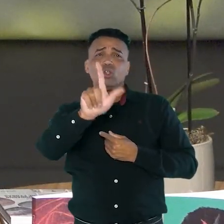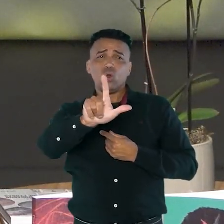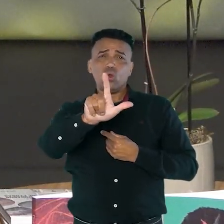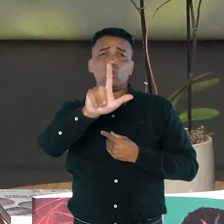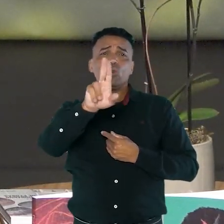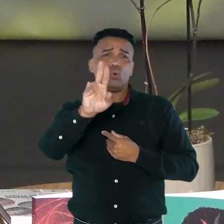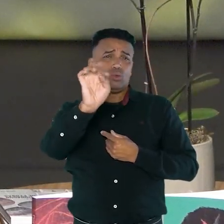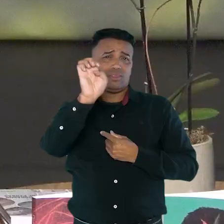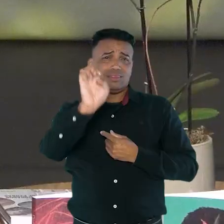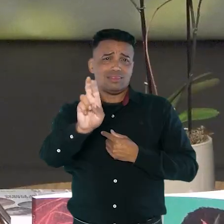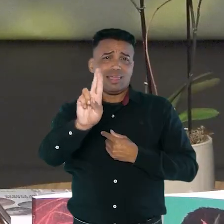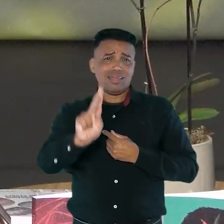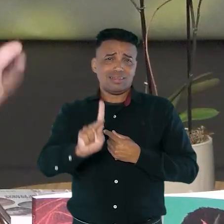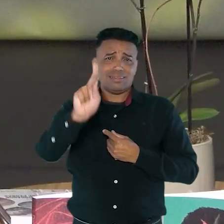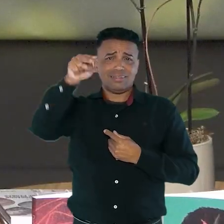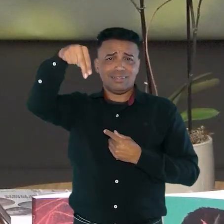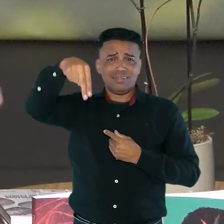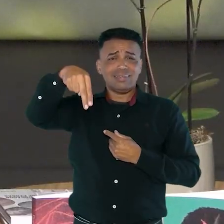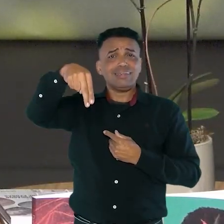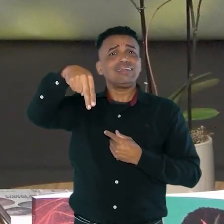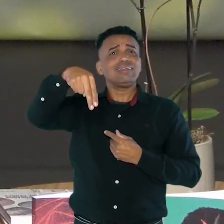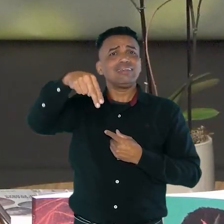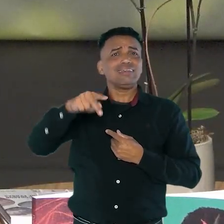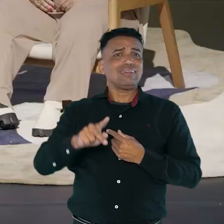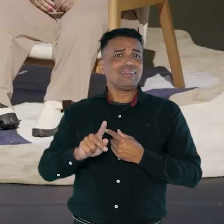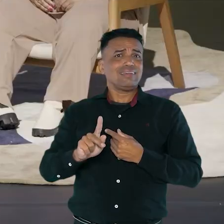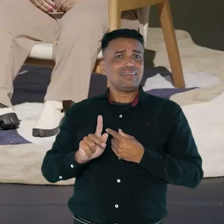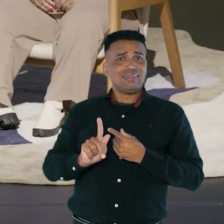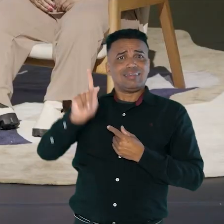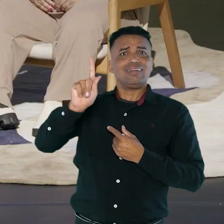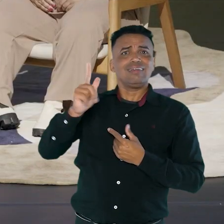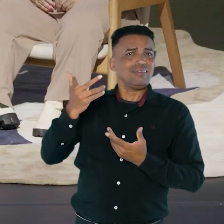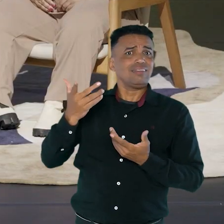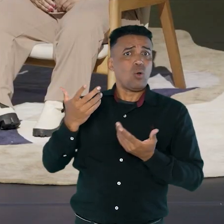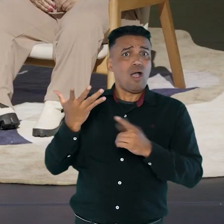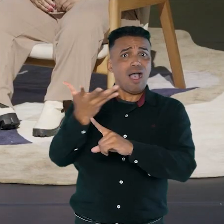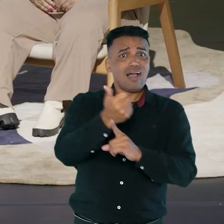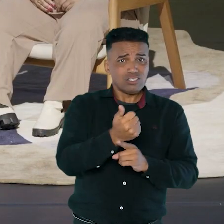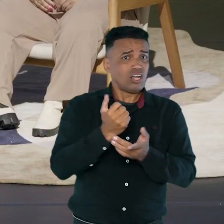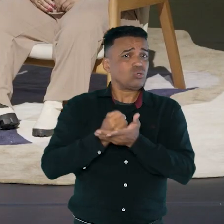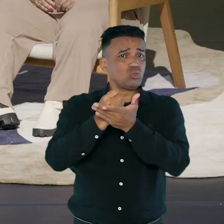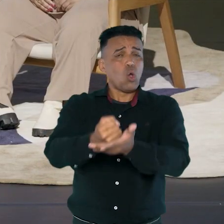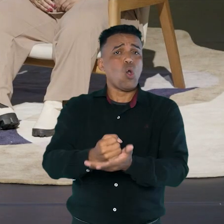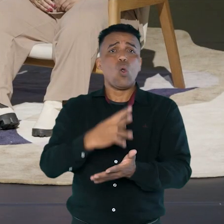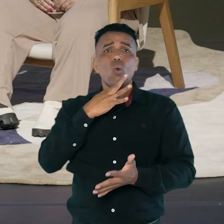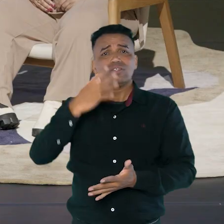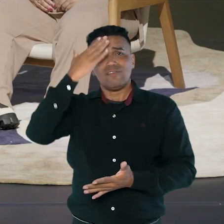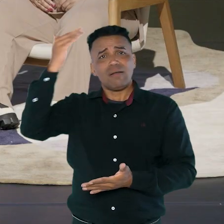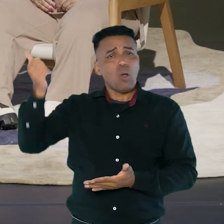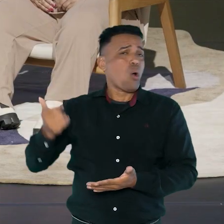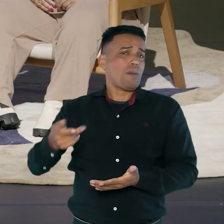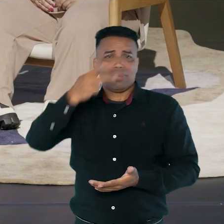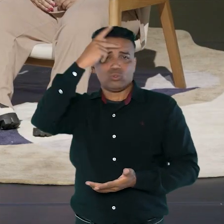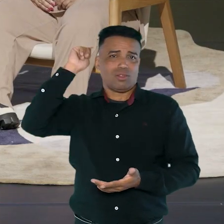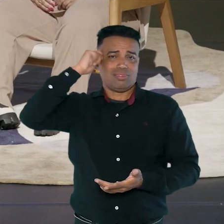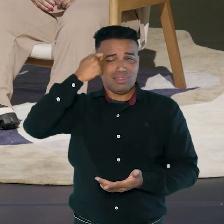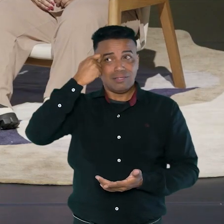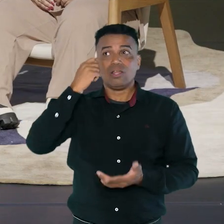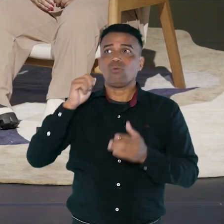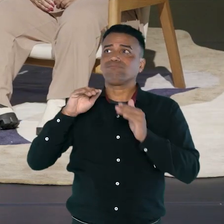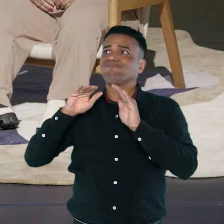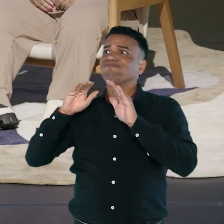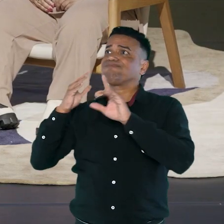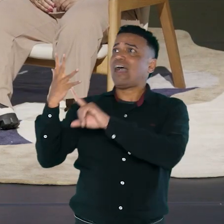Marighella. Então eu vejo que a arte da periferia contribuiu muito para isso. E aí eu acho que essa arte periférica que avançou,